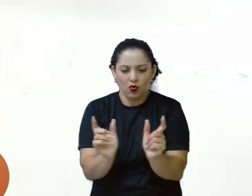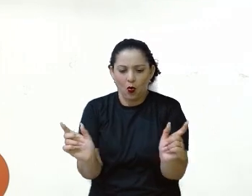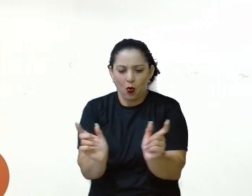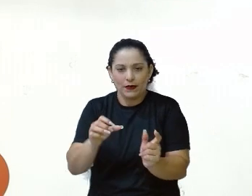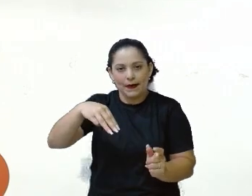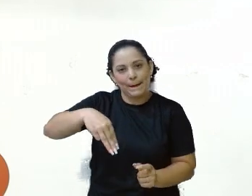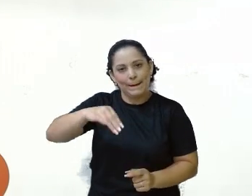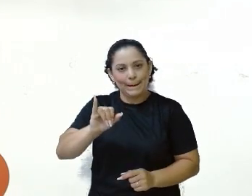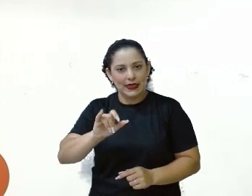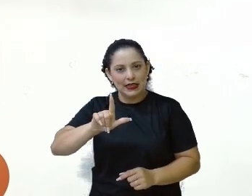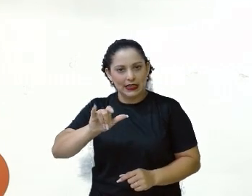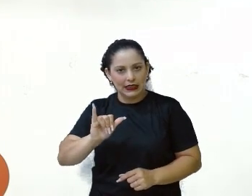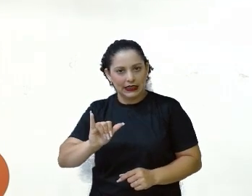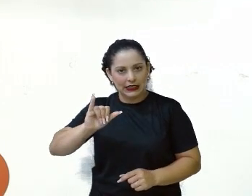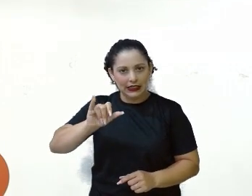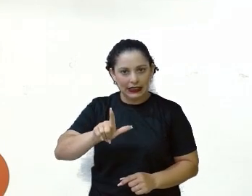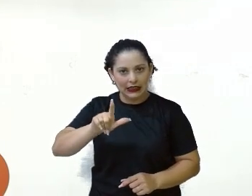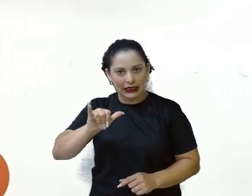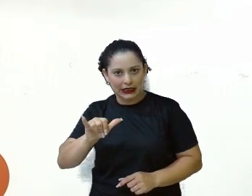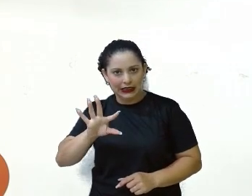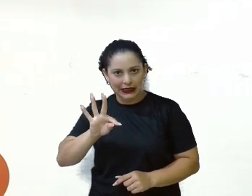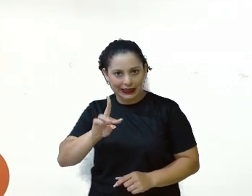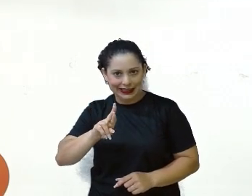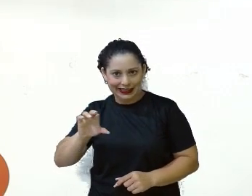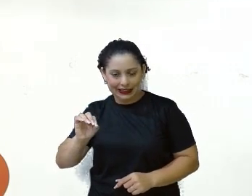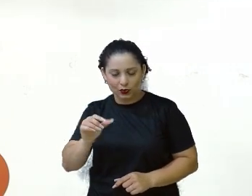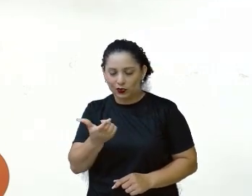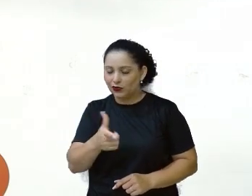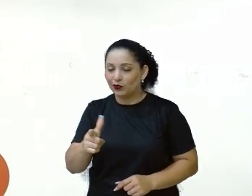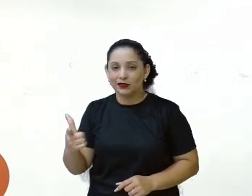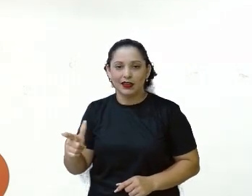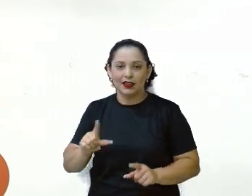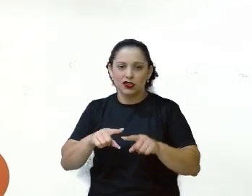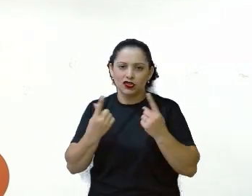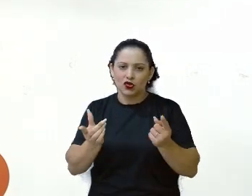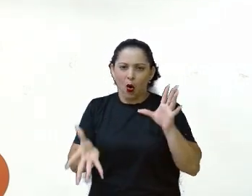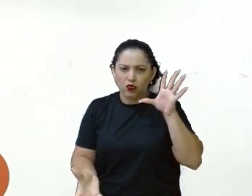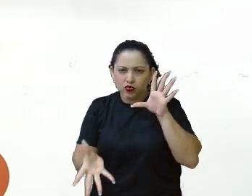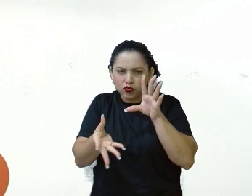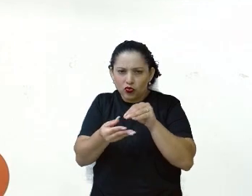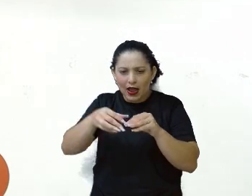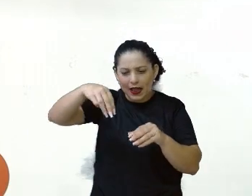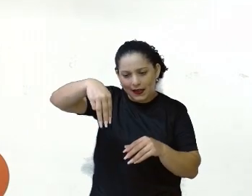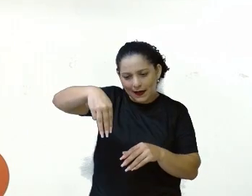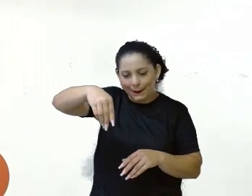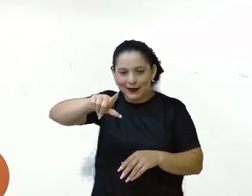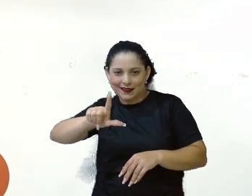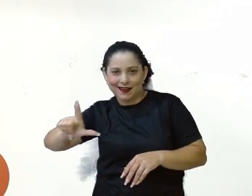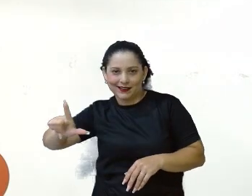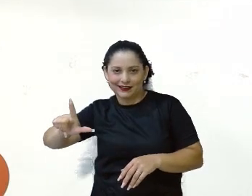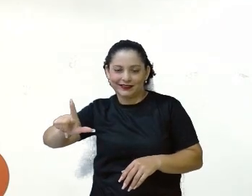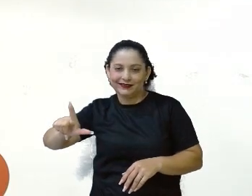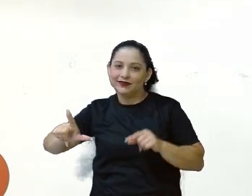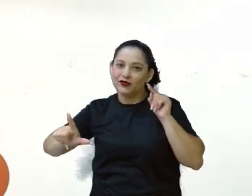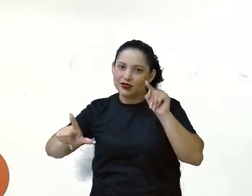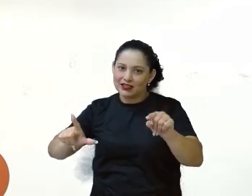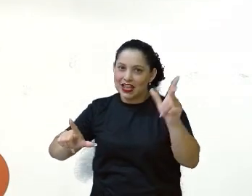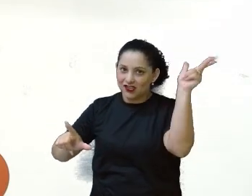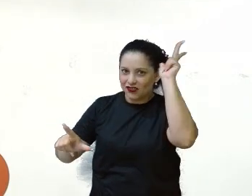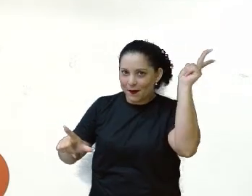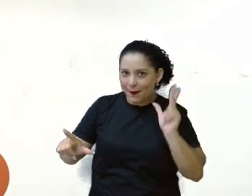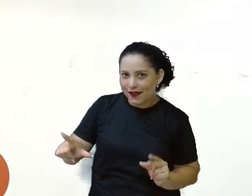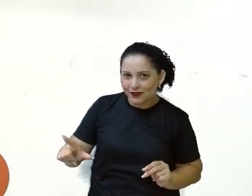estar escrito ml. Mas você do 5º ano, que é muito esperto, já sabe que